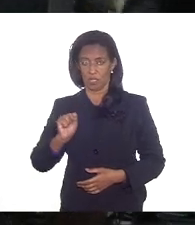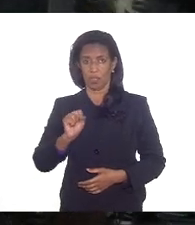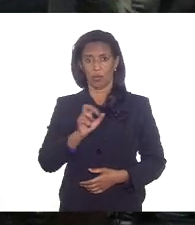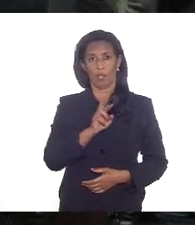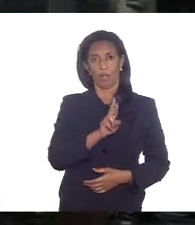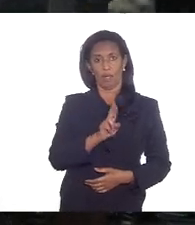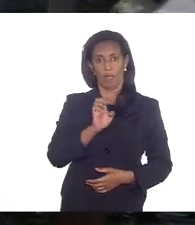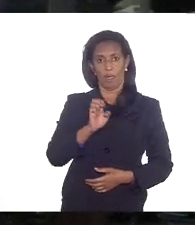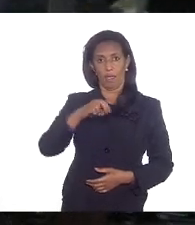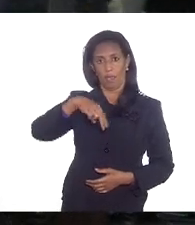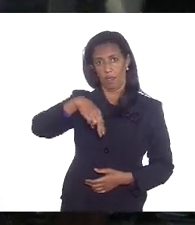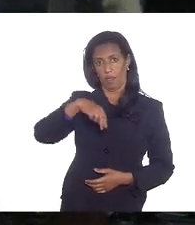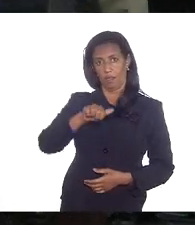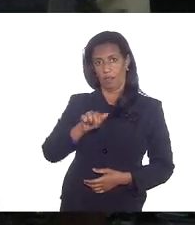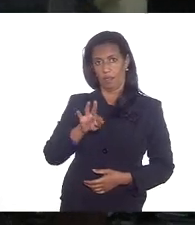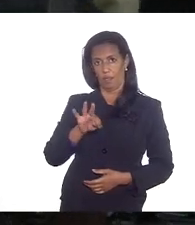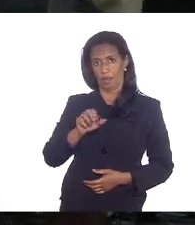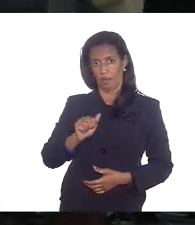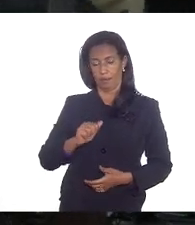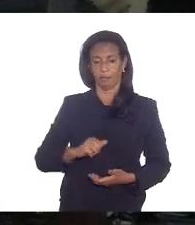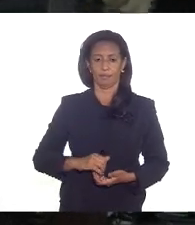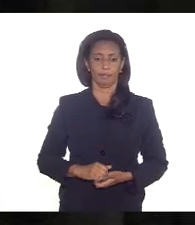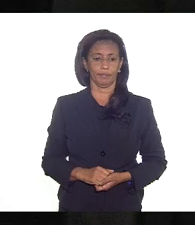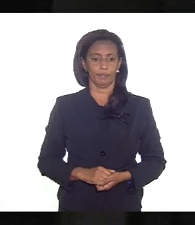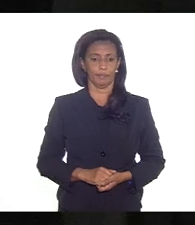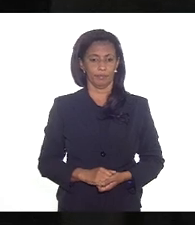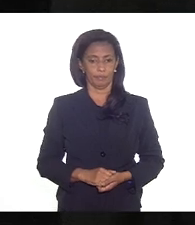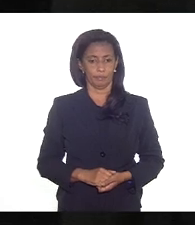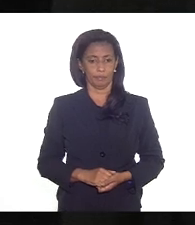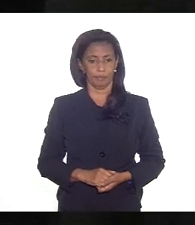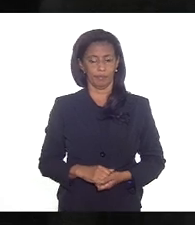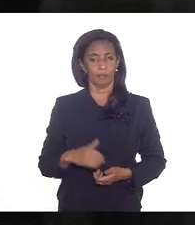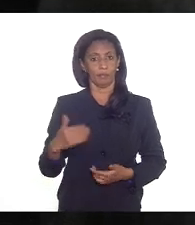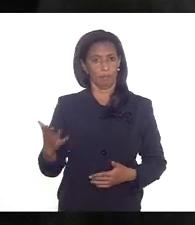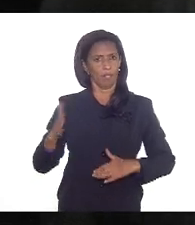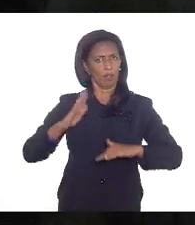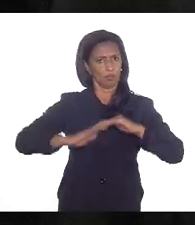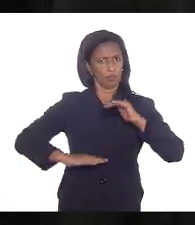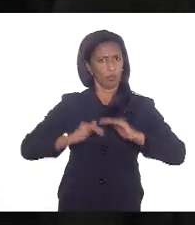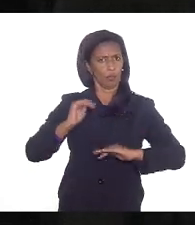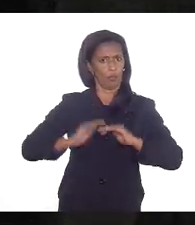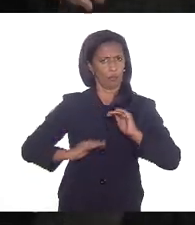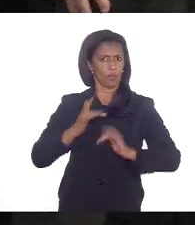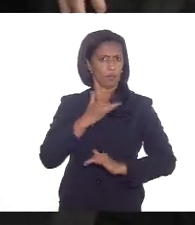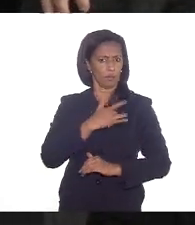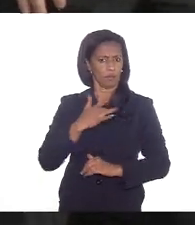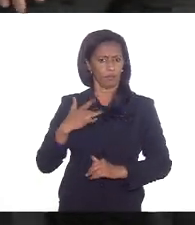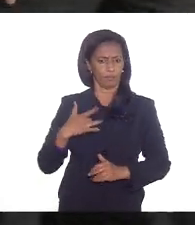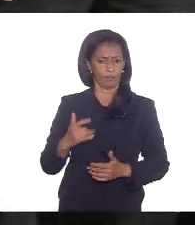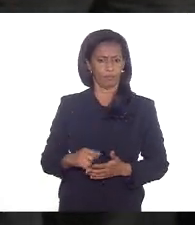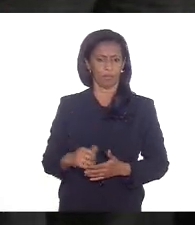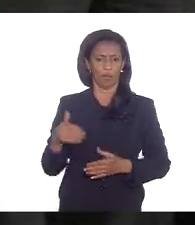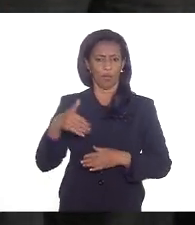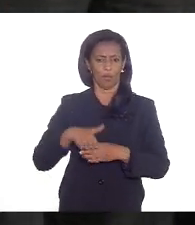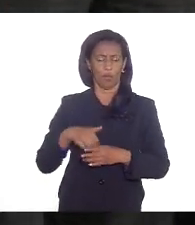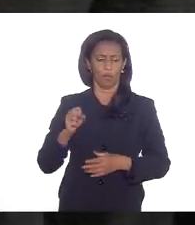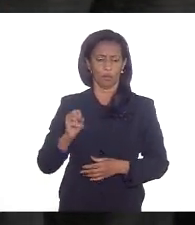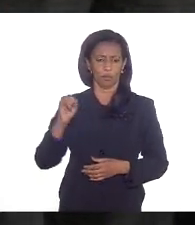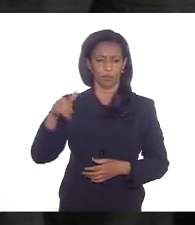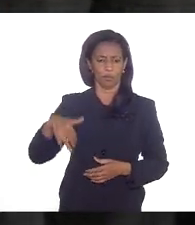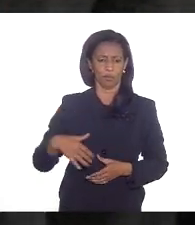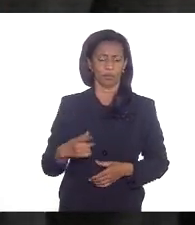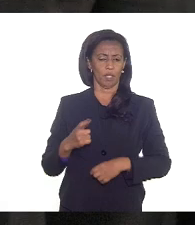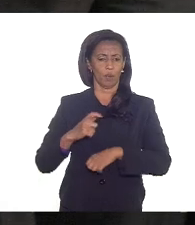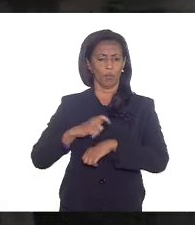a Renata Souza e belas pelos profissionais e Os Profissionais de Saúde voto Sim